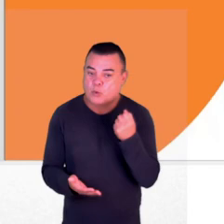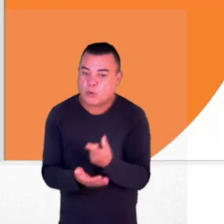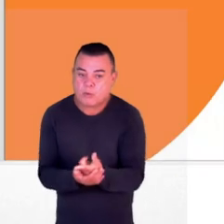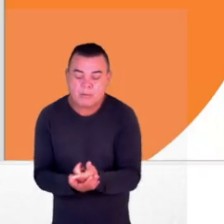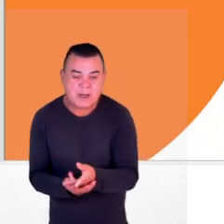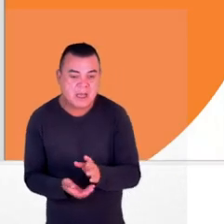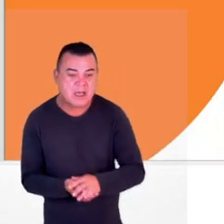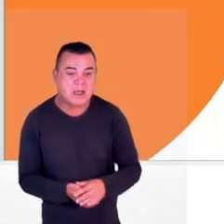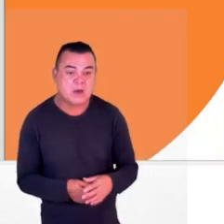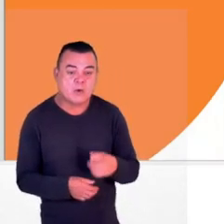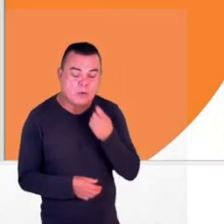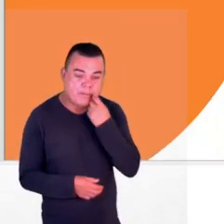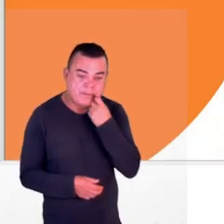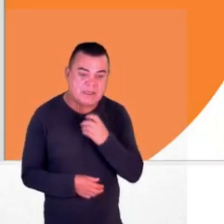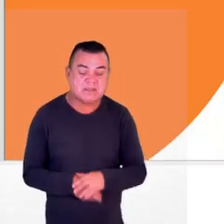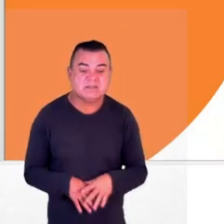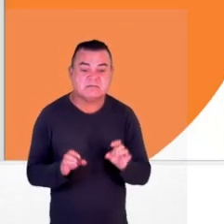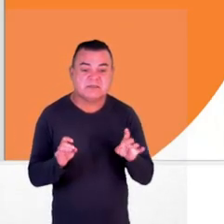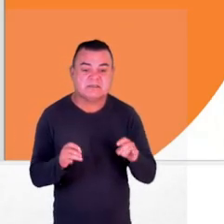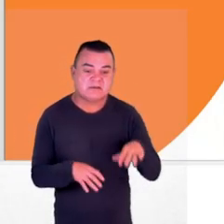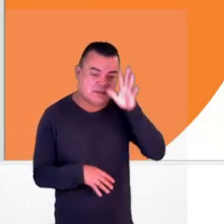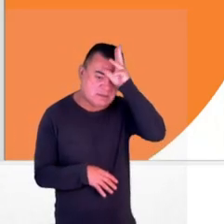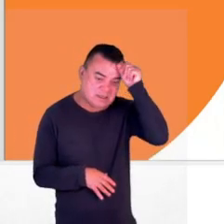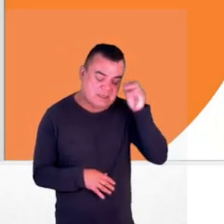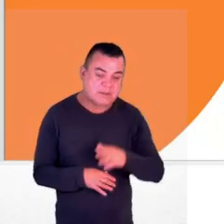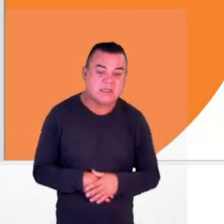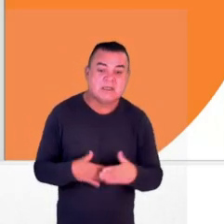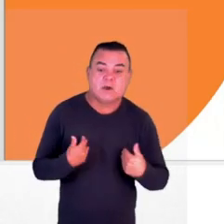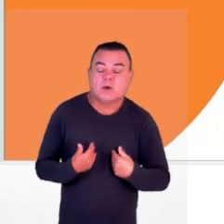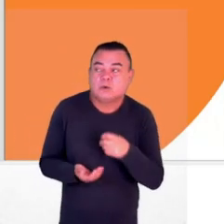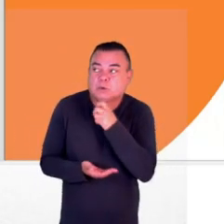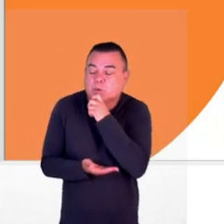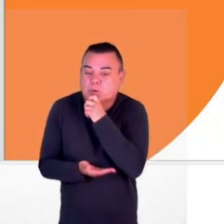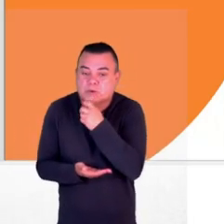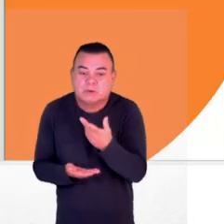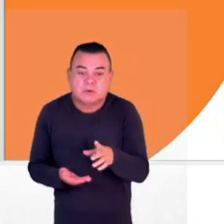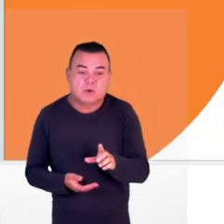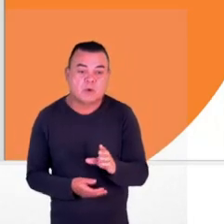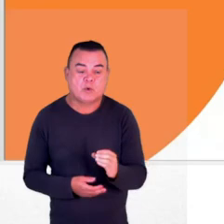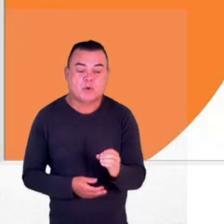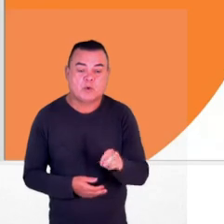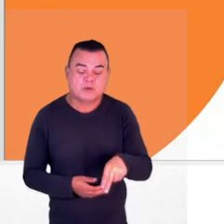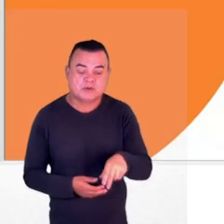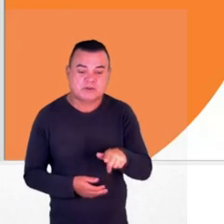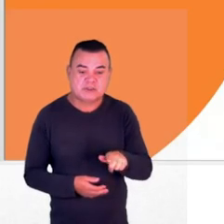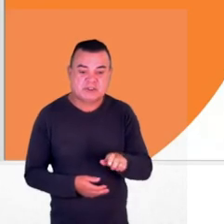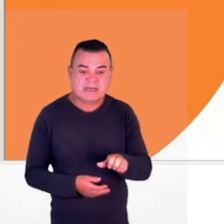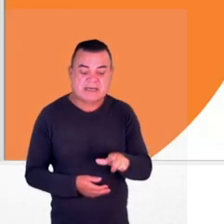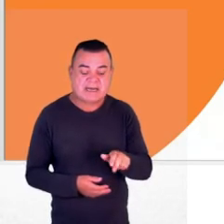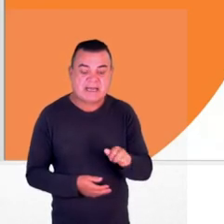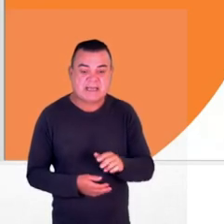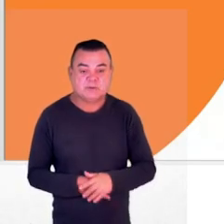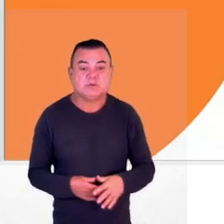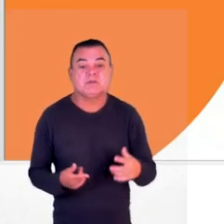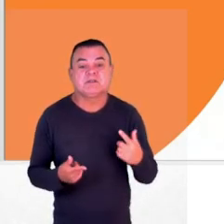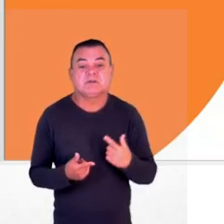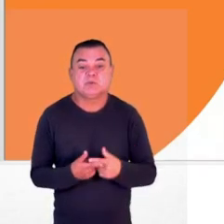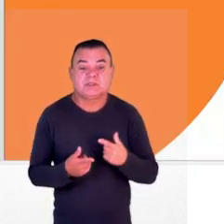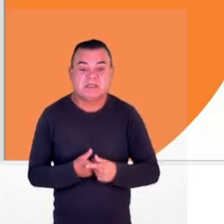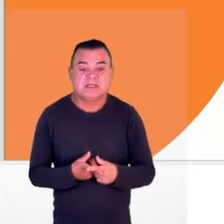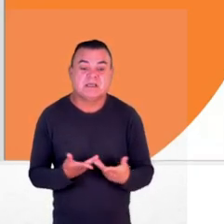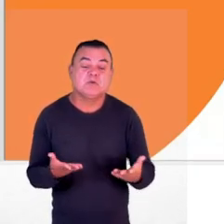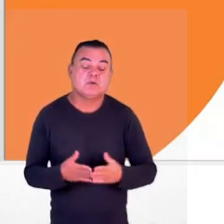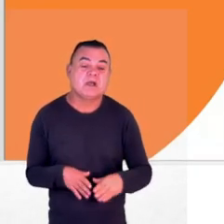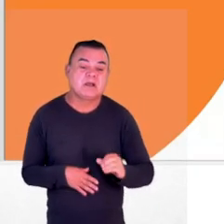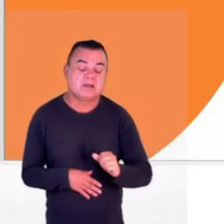porque tem que embalar processar congelar não sei o qu não tem eh frigorífico menos de 1000 km 1000 km não tô falando de